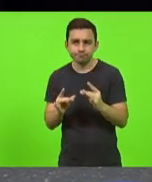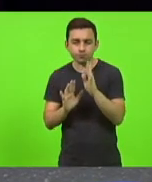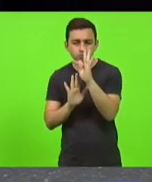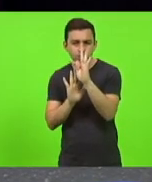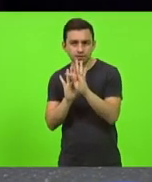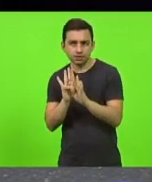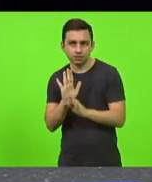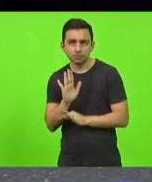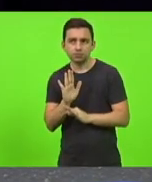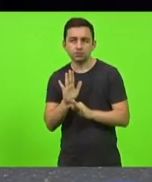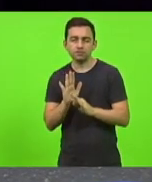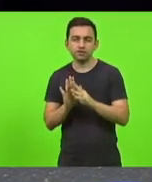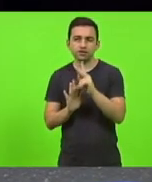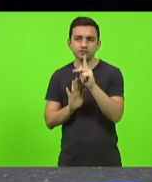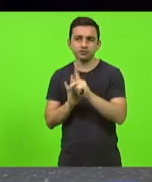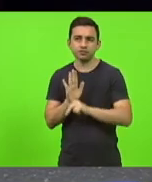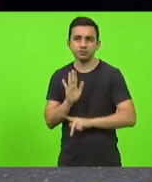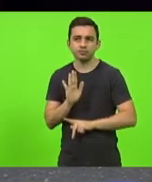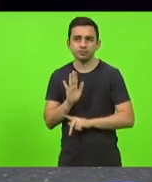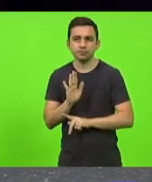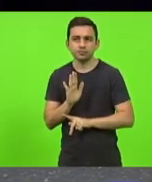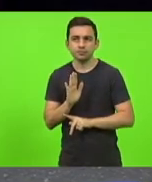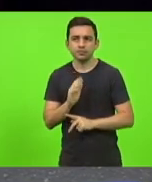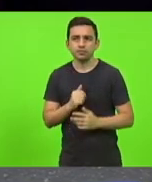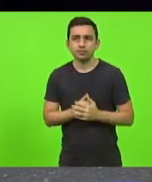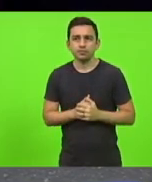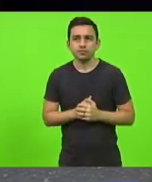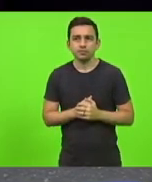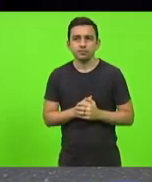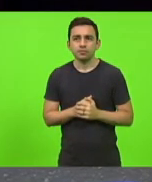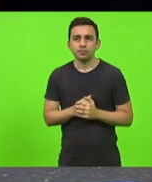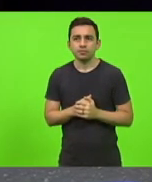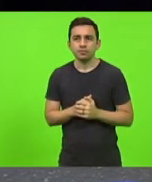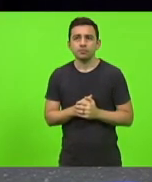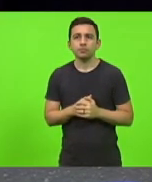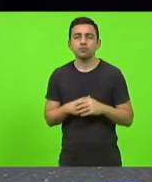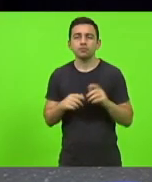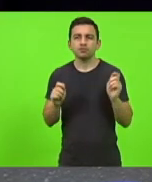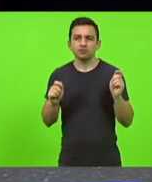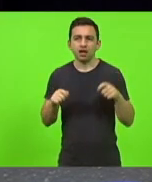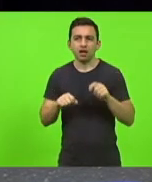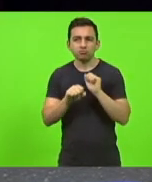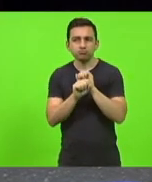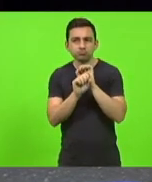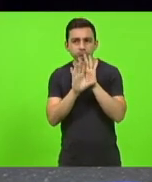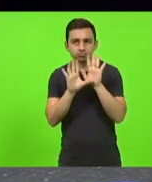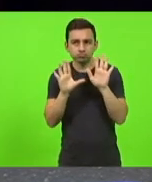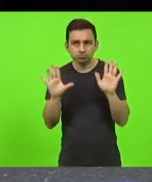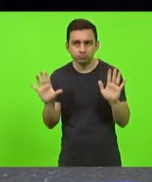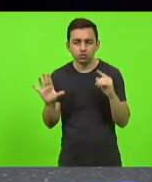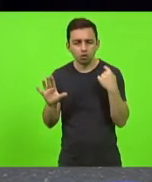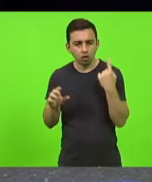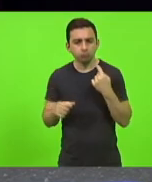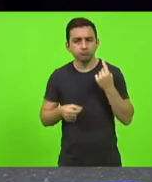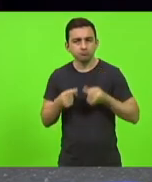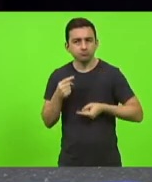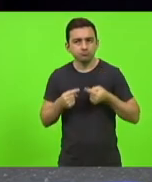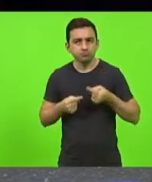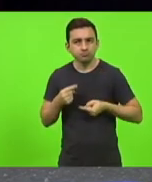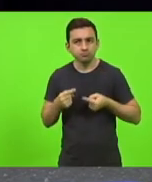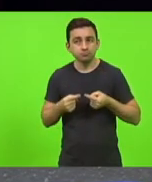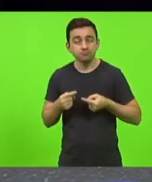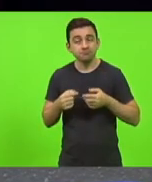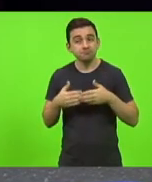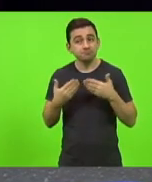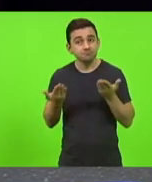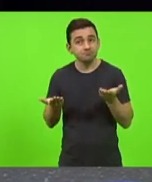nosso projeto, para que, de forma muito transparente, possamos debater e, quem sabe,